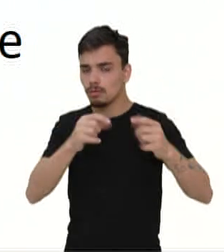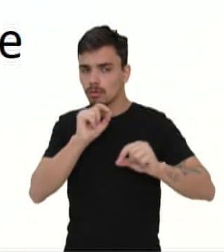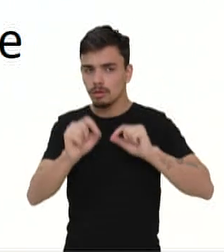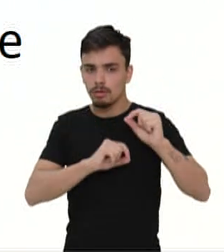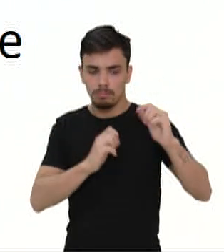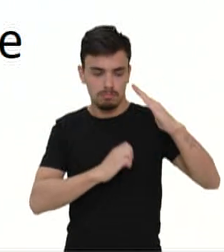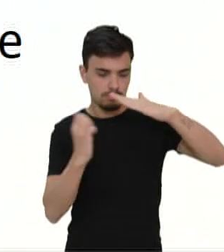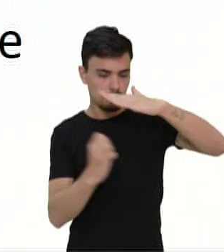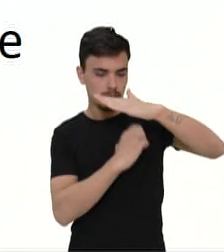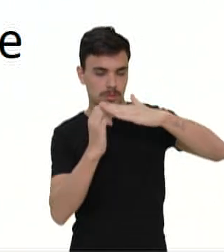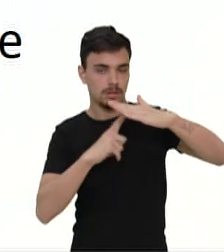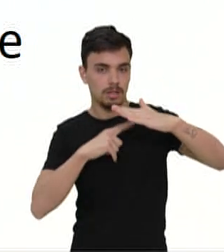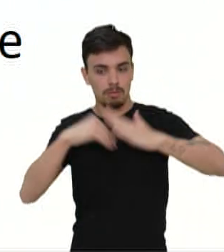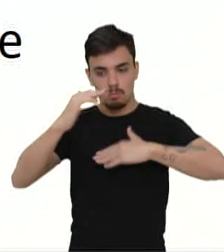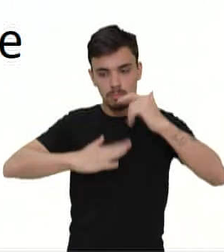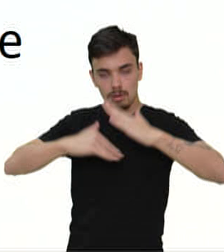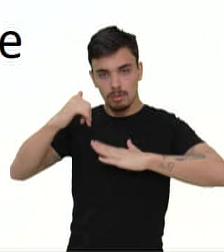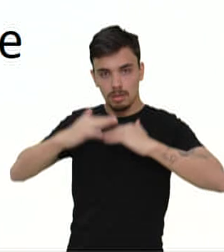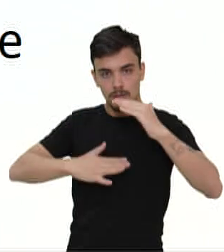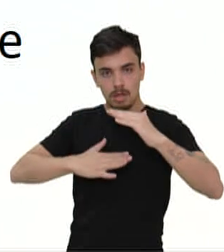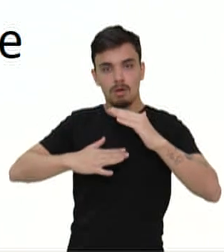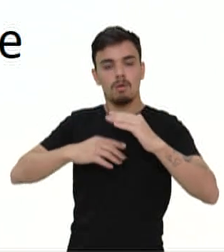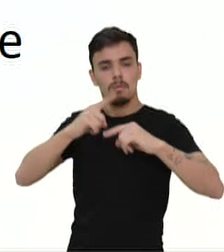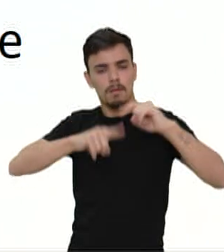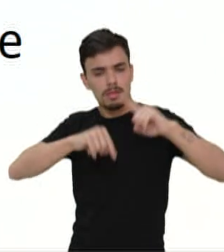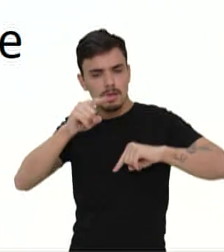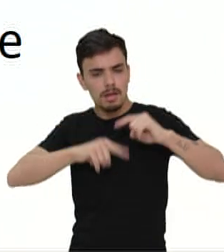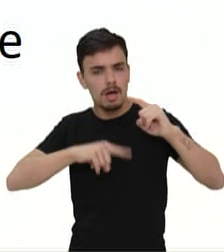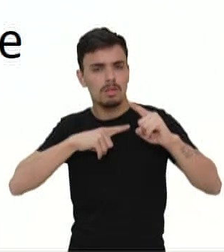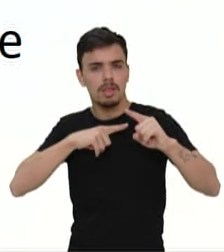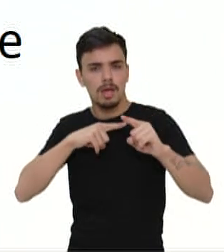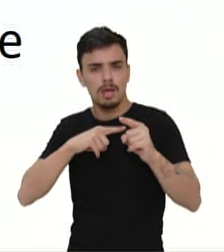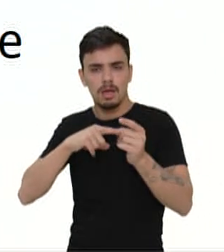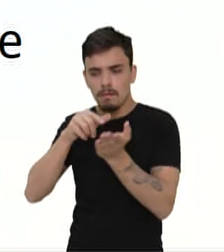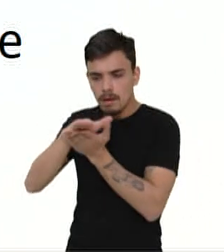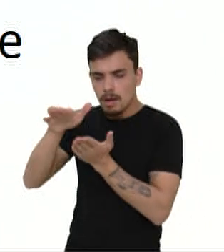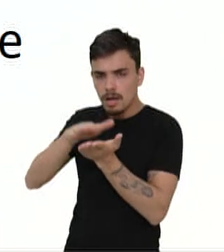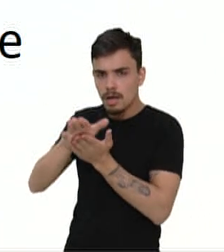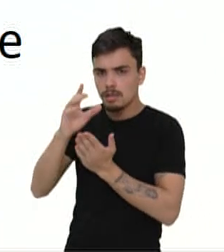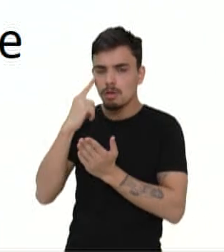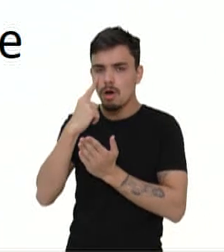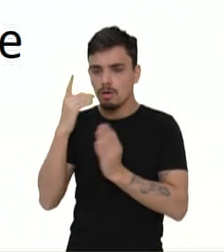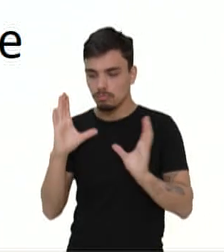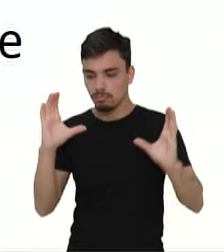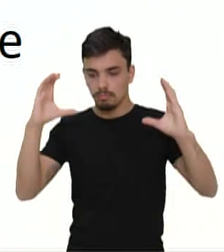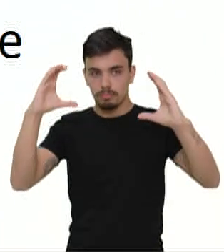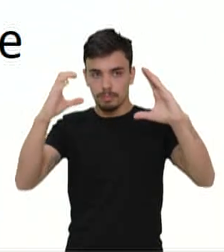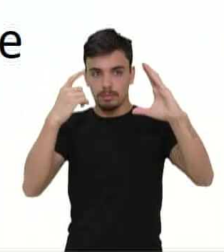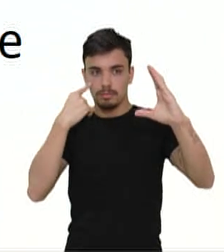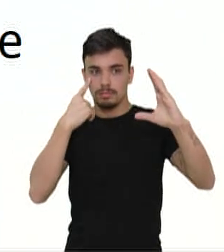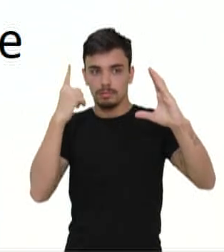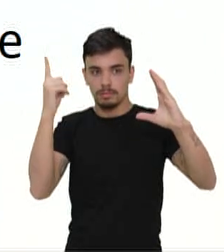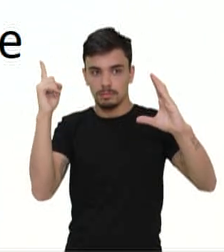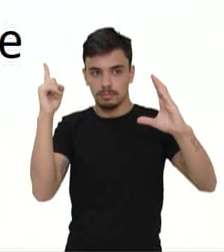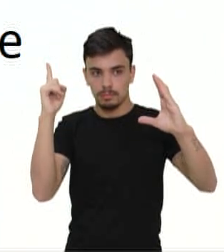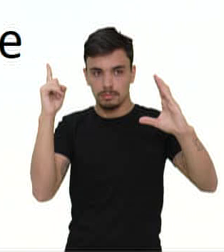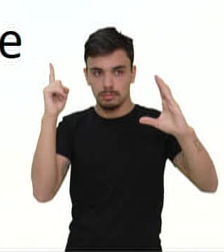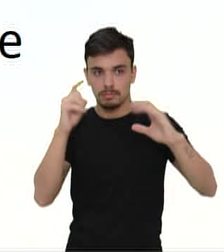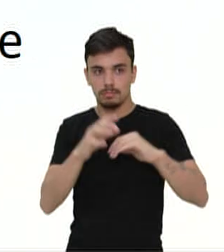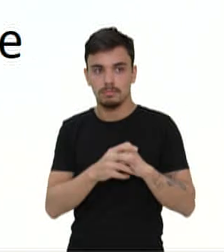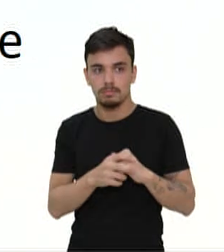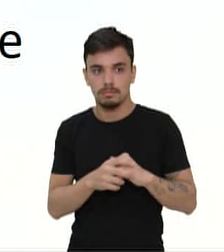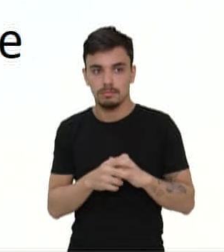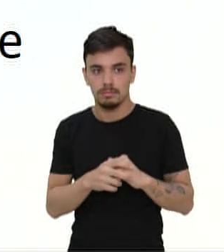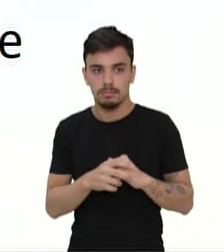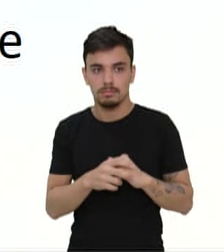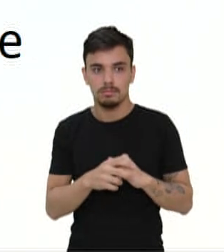empresa produz um determinado produto com um custo definido pela seguinte função, C de x igual a x ao quadrado menos 80x